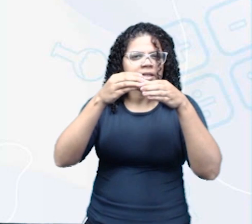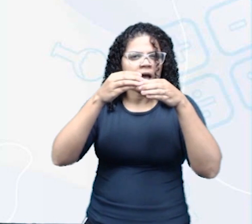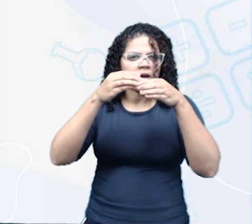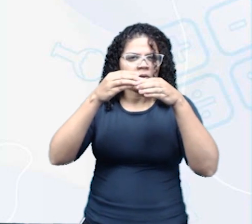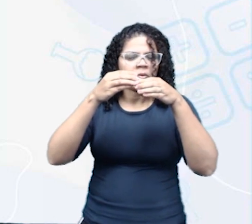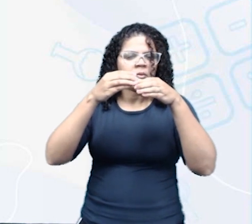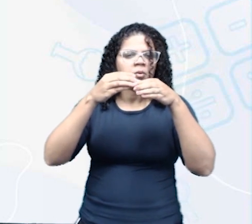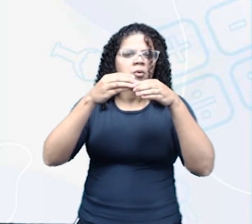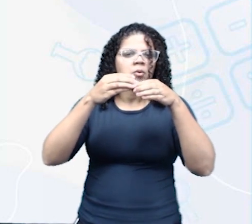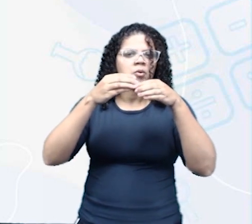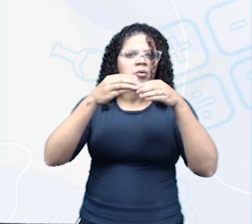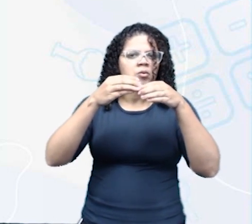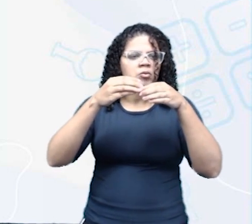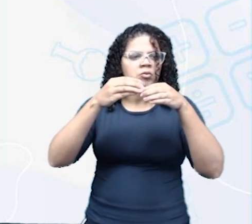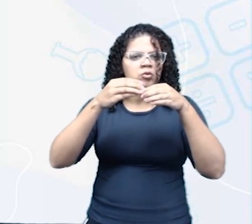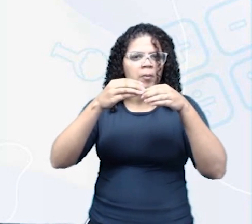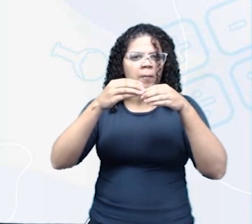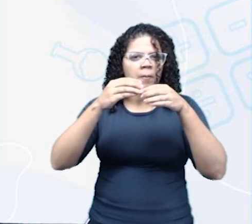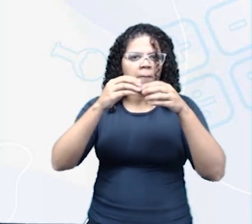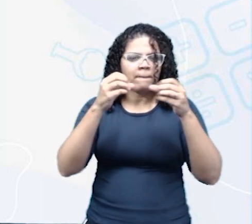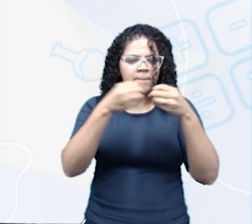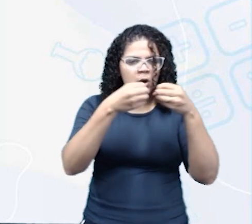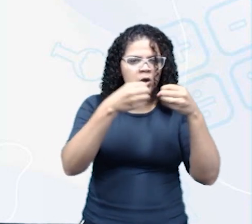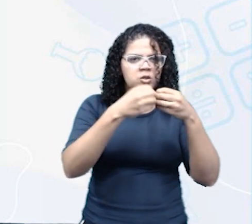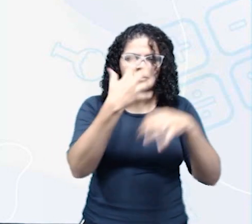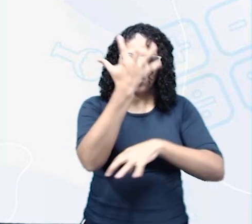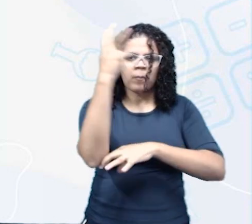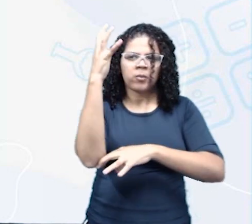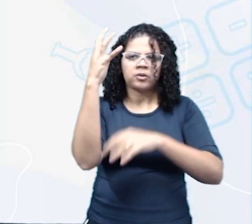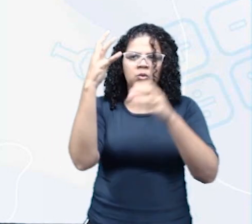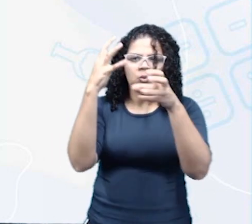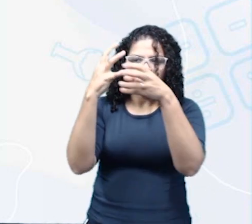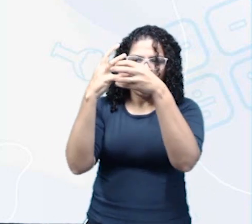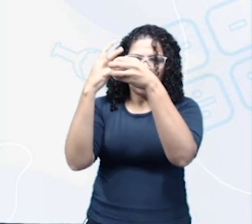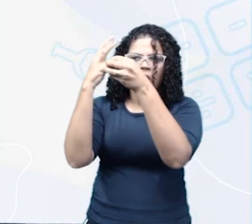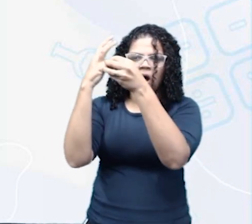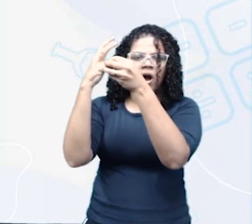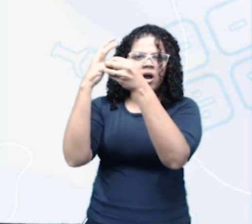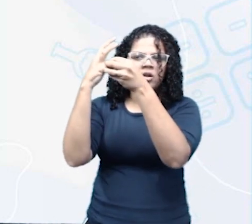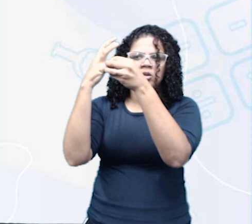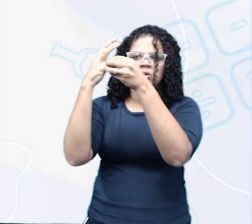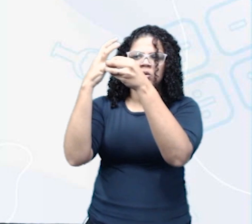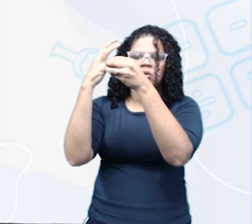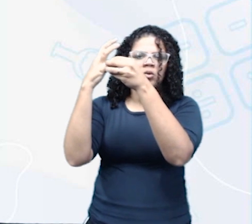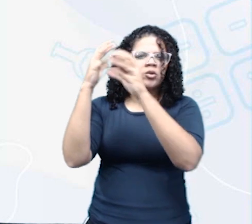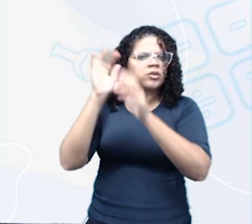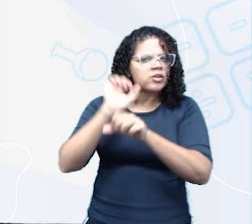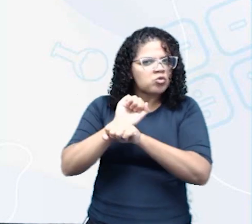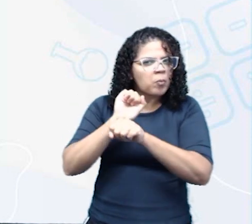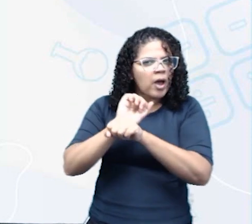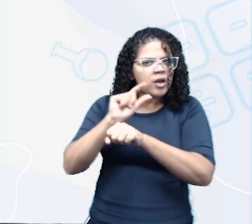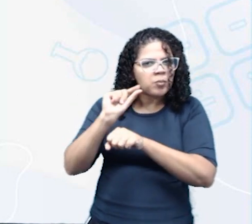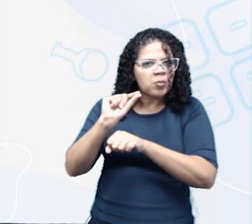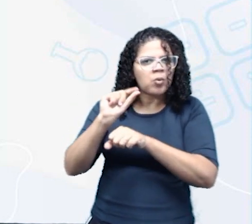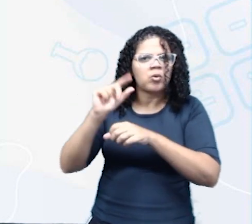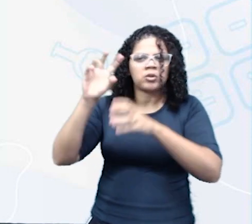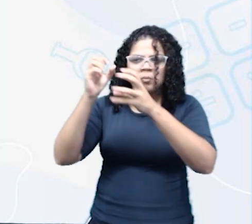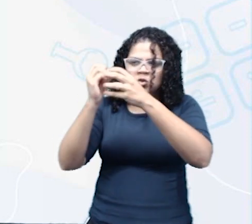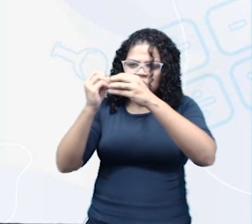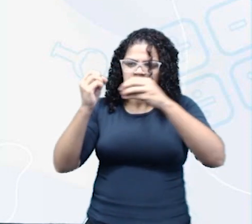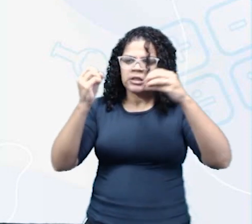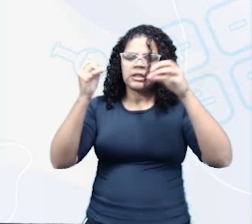planta, deixe por 10 minutos, retire e anote as observações no seu